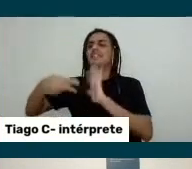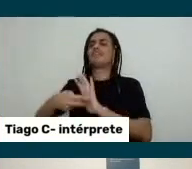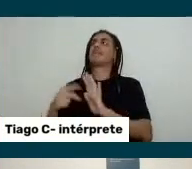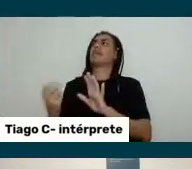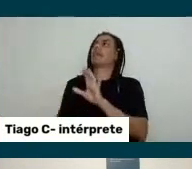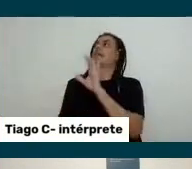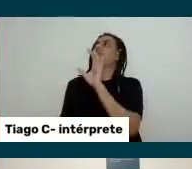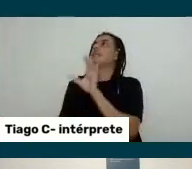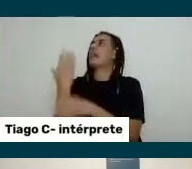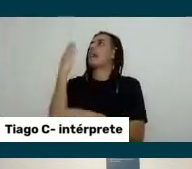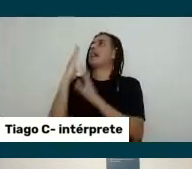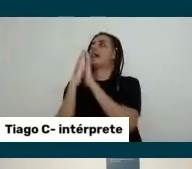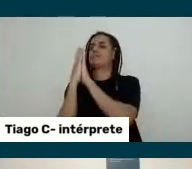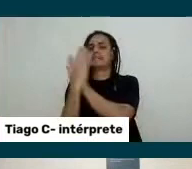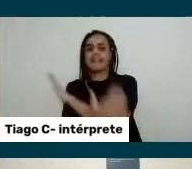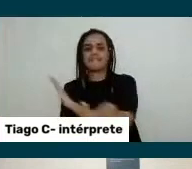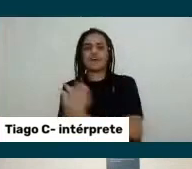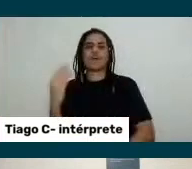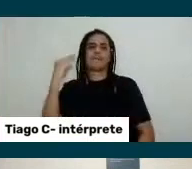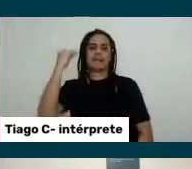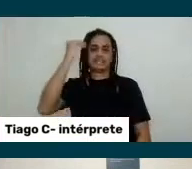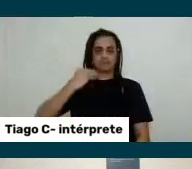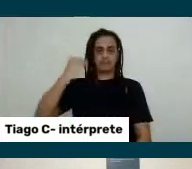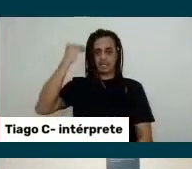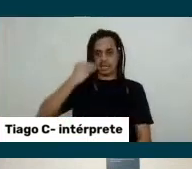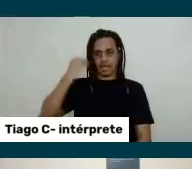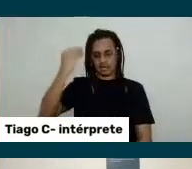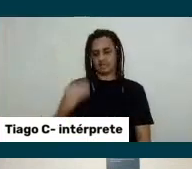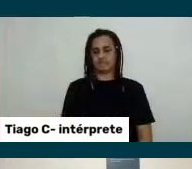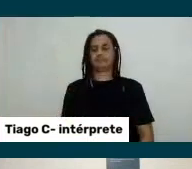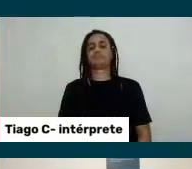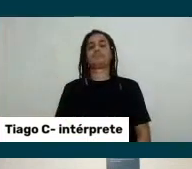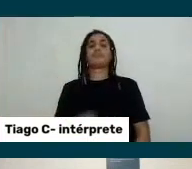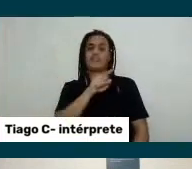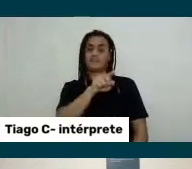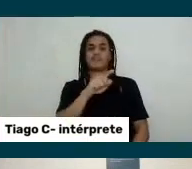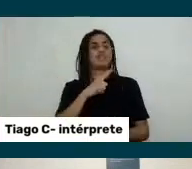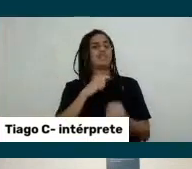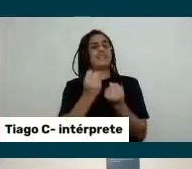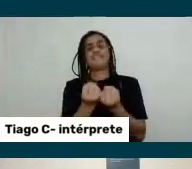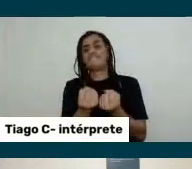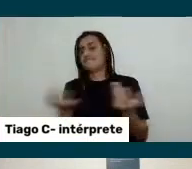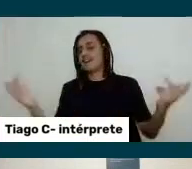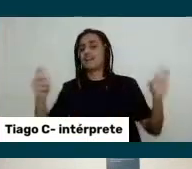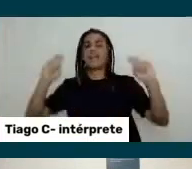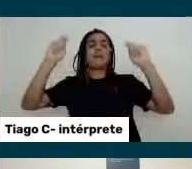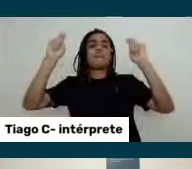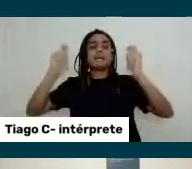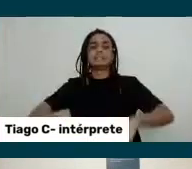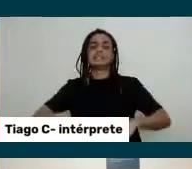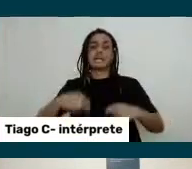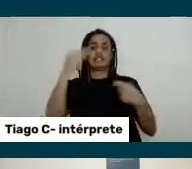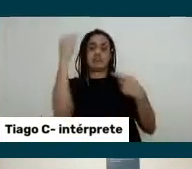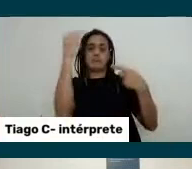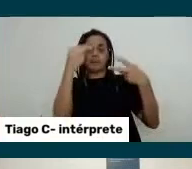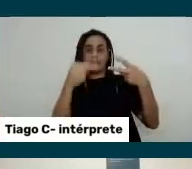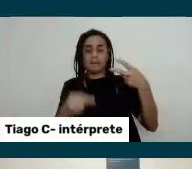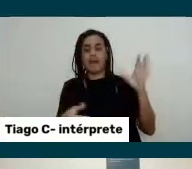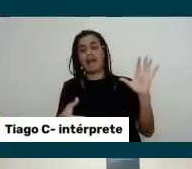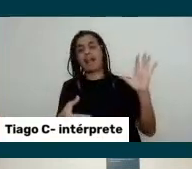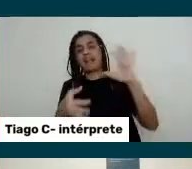experimentação? Né? Normalmente, você tem várias capacidades que são o que a gente chama de capacidades de plataforma. Então,